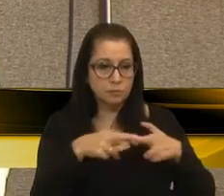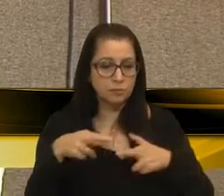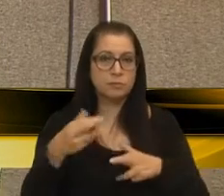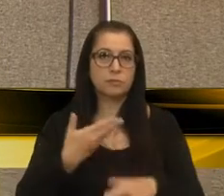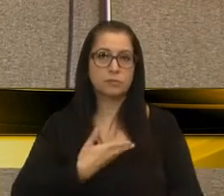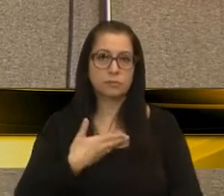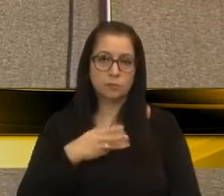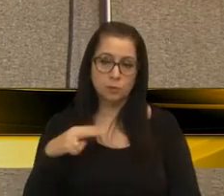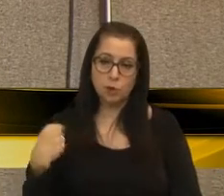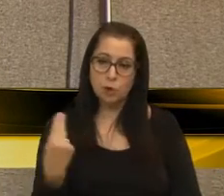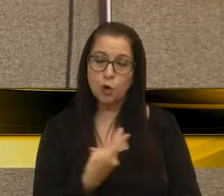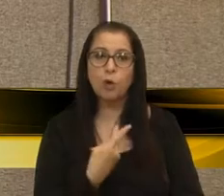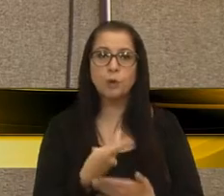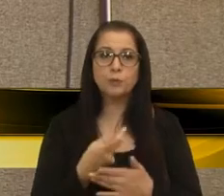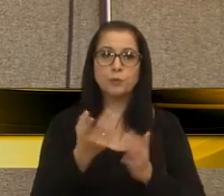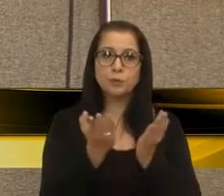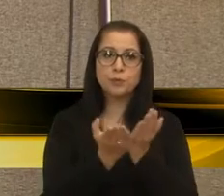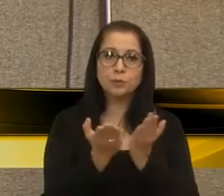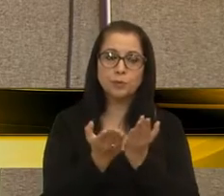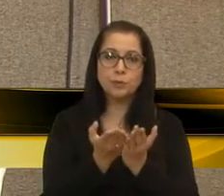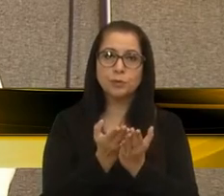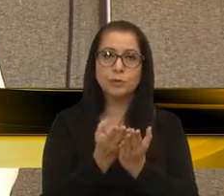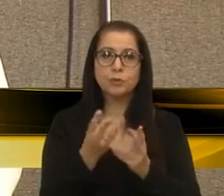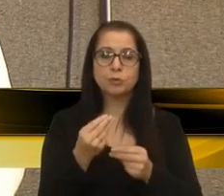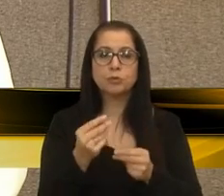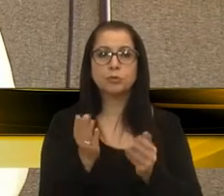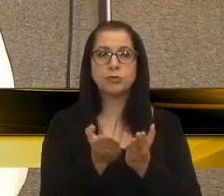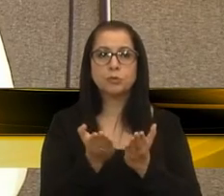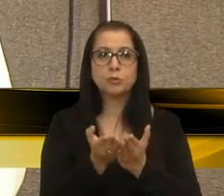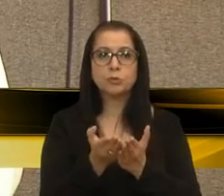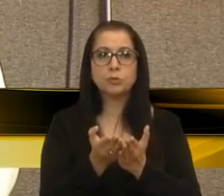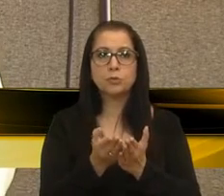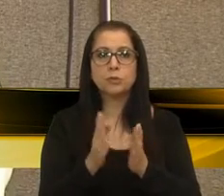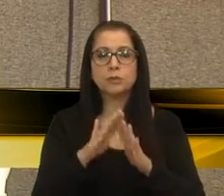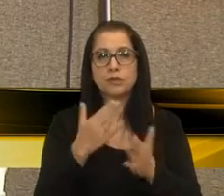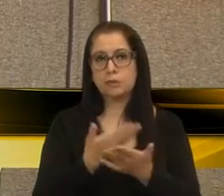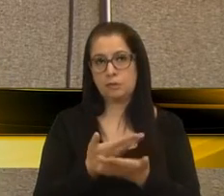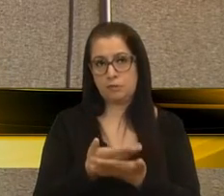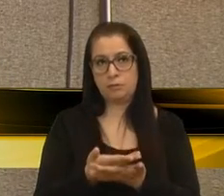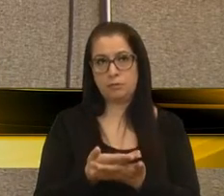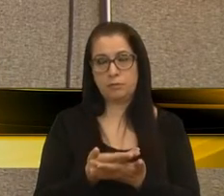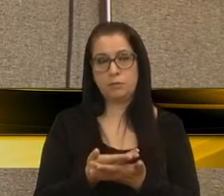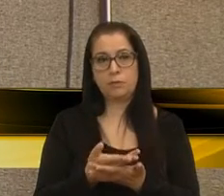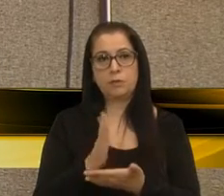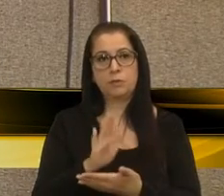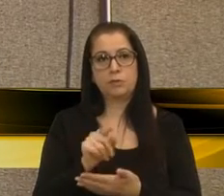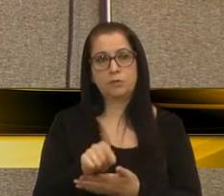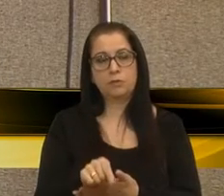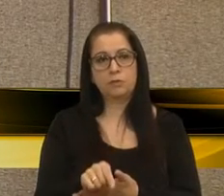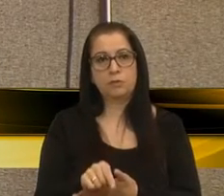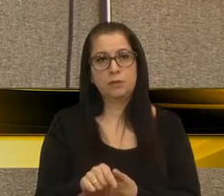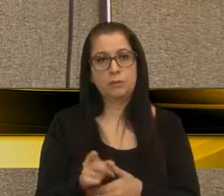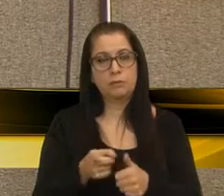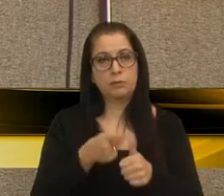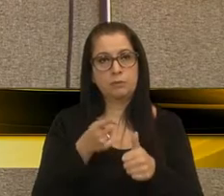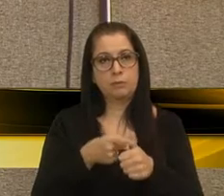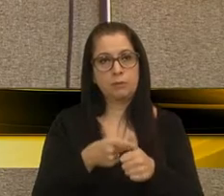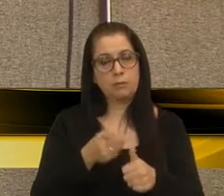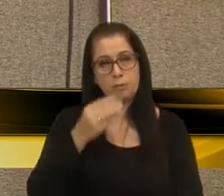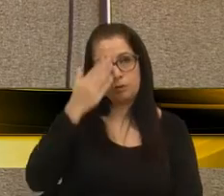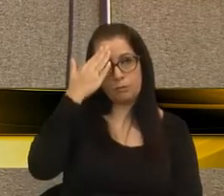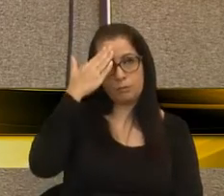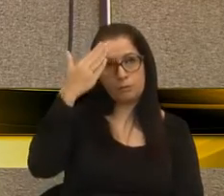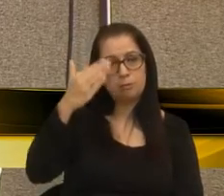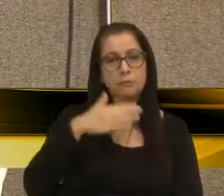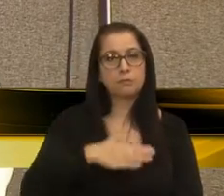amigos nossos que estudaram, e muitos que estudam ainda no Melvin Jones. Então eu quero deixar aqui, em primeiro lugar, o meu muito